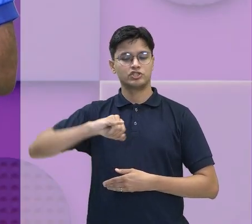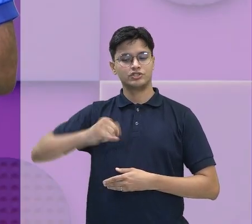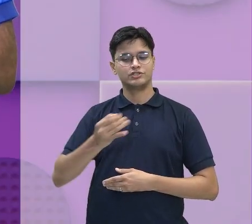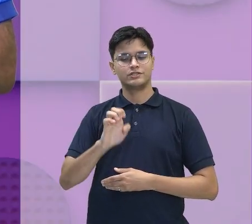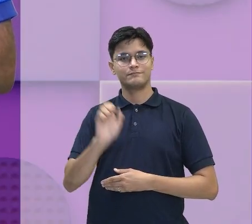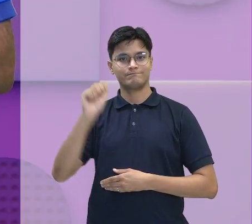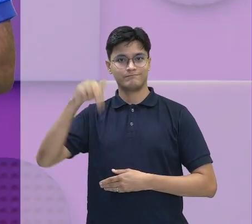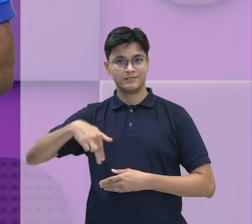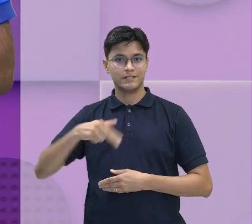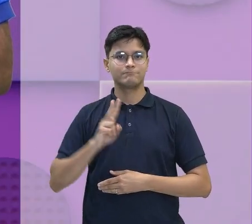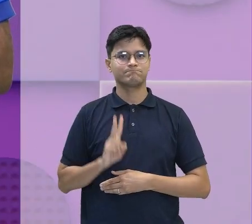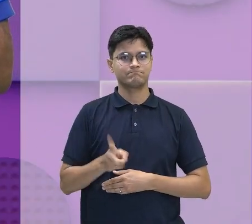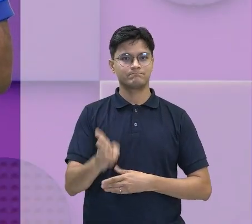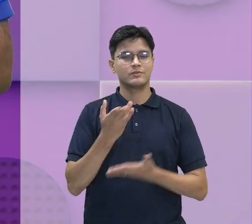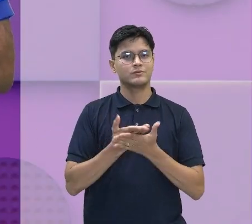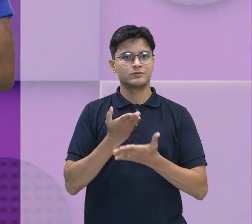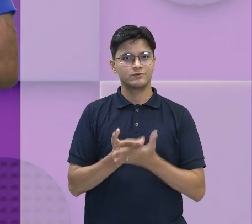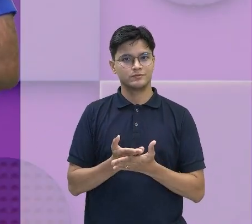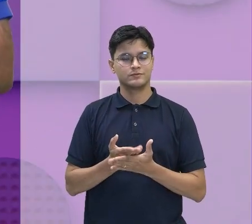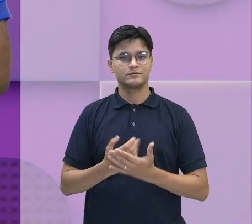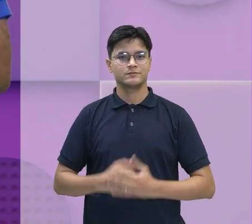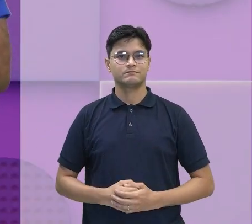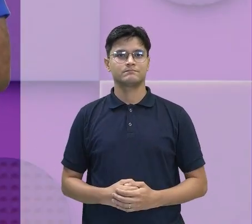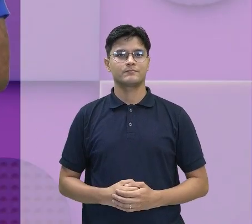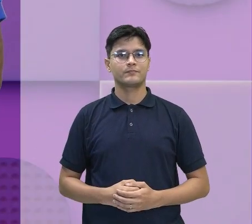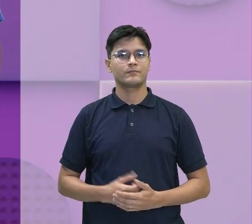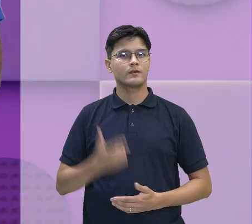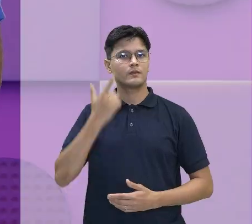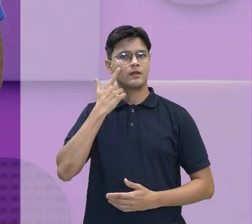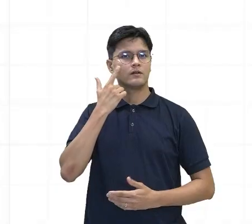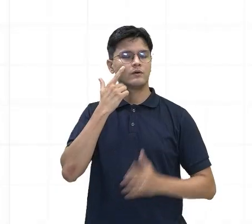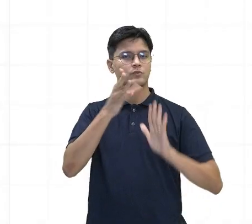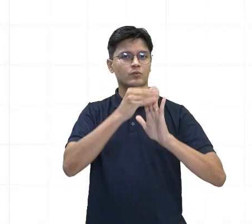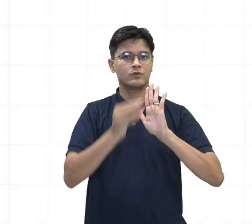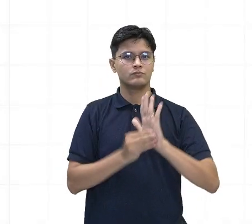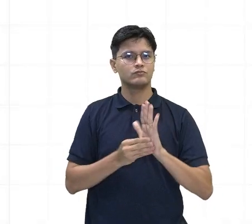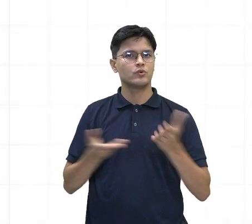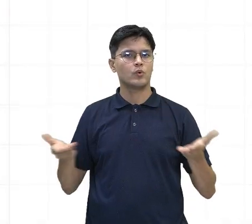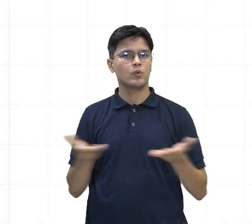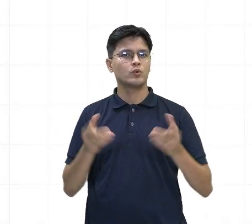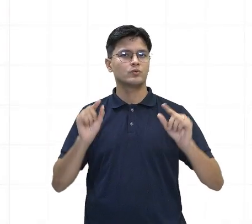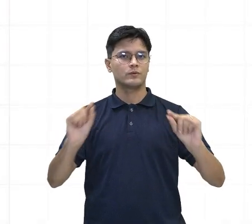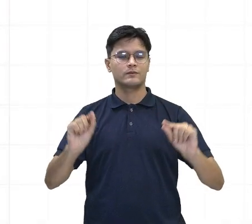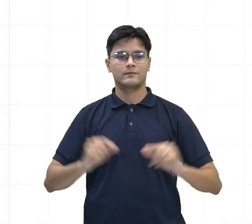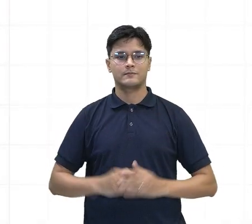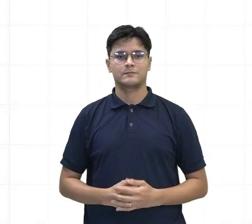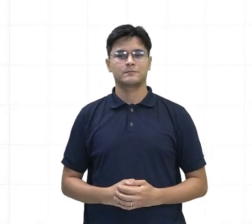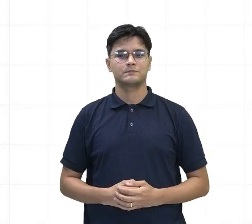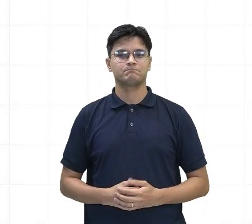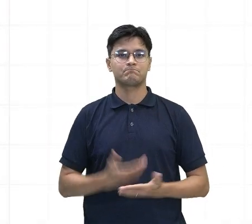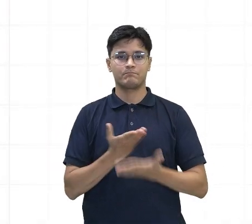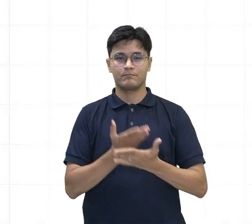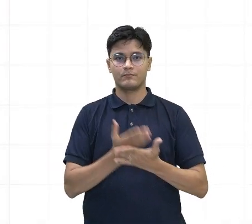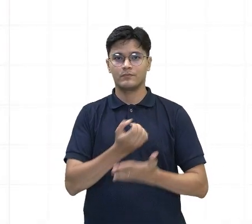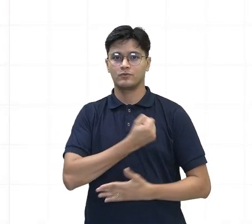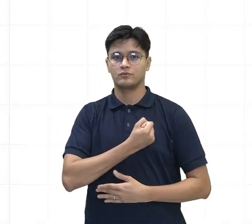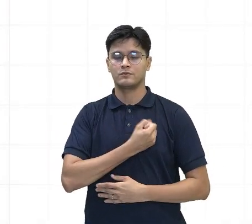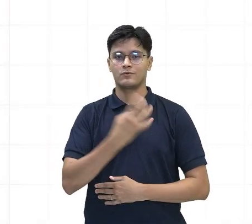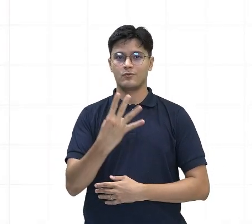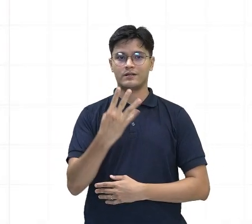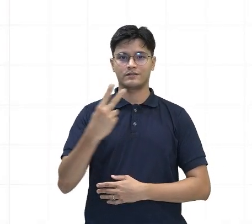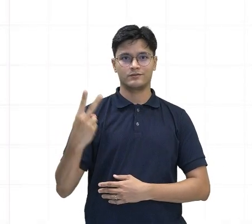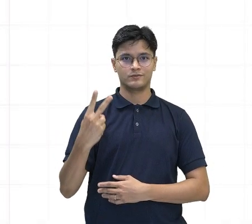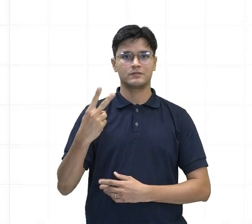aos nossos estudos dessa unidade. Vamos acompanhar então o tema da nossa aula de hoje? Aí está, aula de número 42.